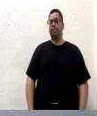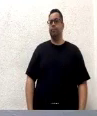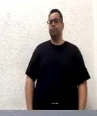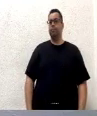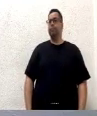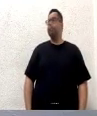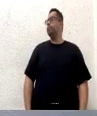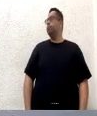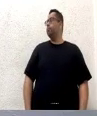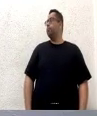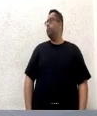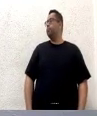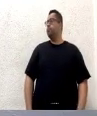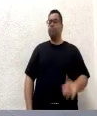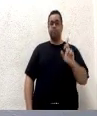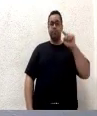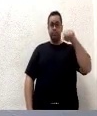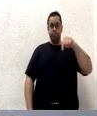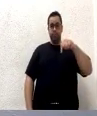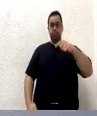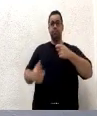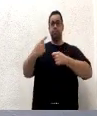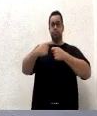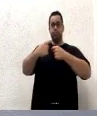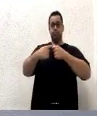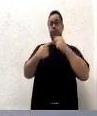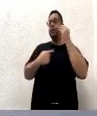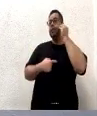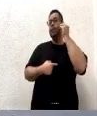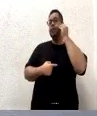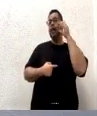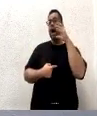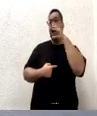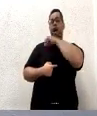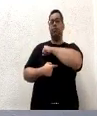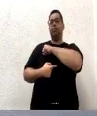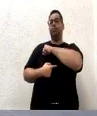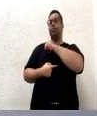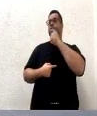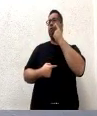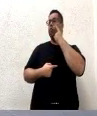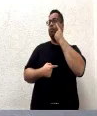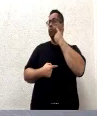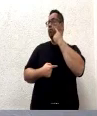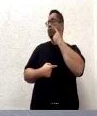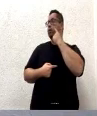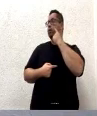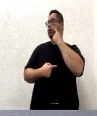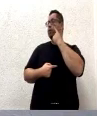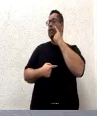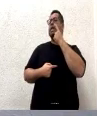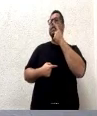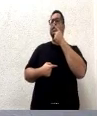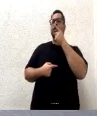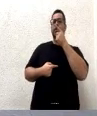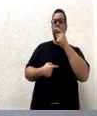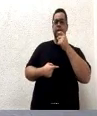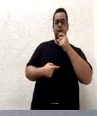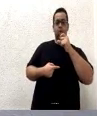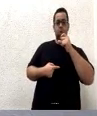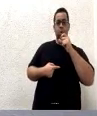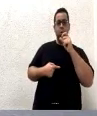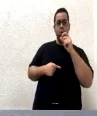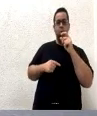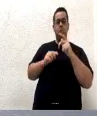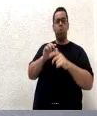no município, o nosso teste rápido, ele identifica pelo NS1, ele identifica o NS1, que é aquela